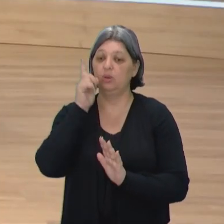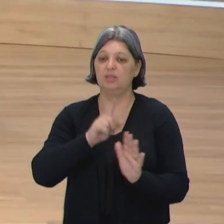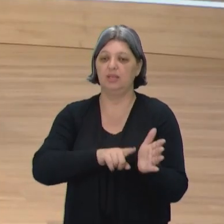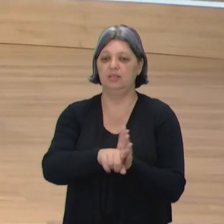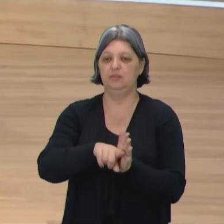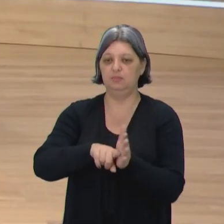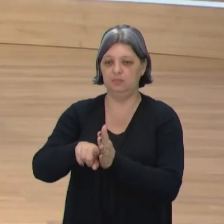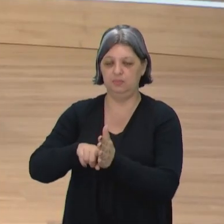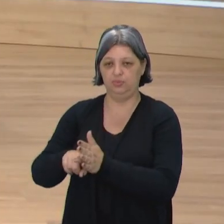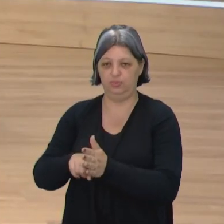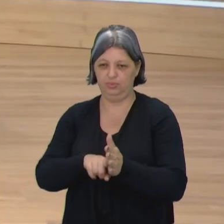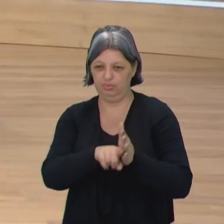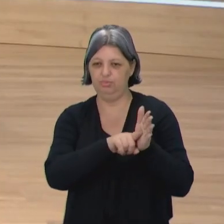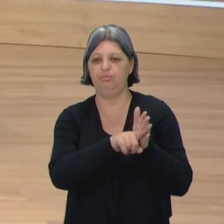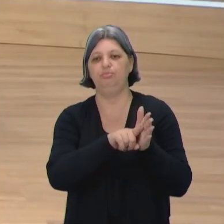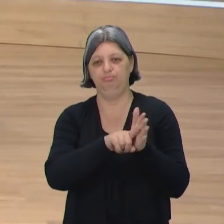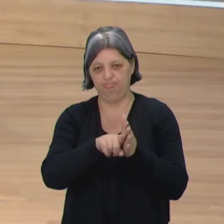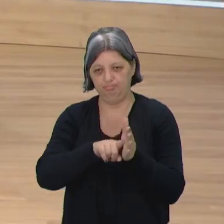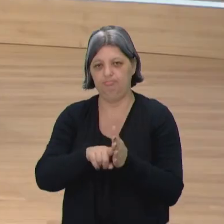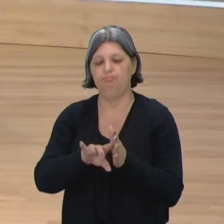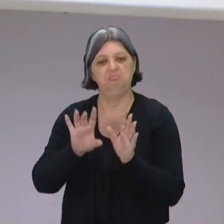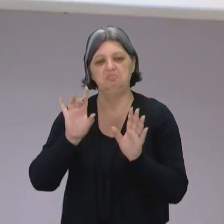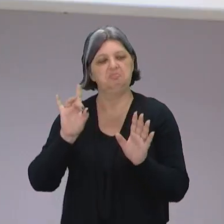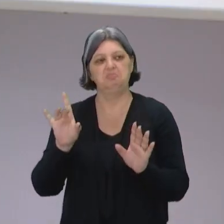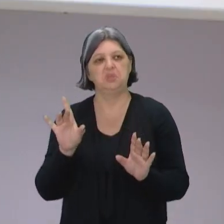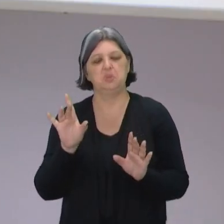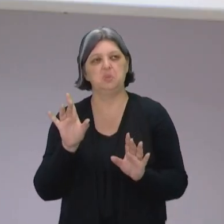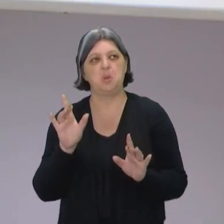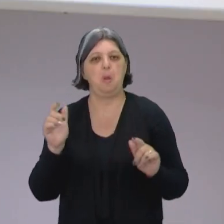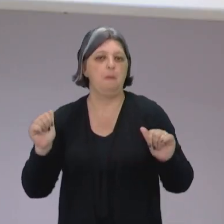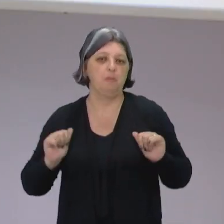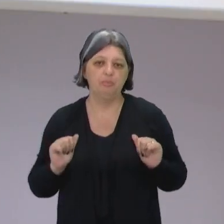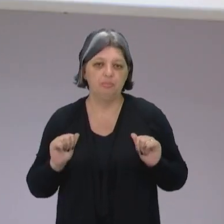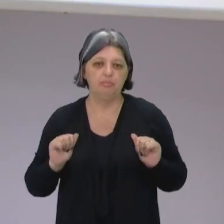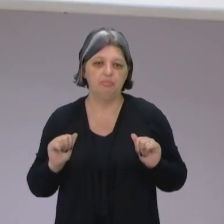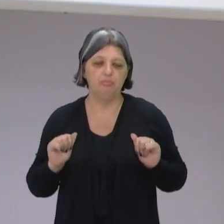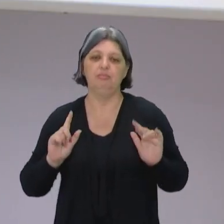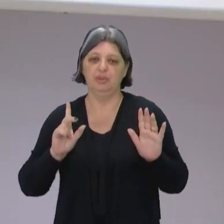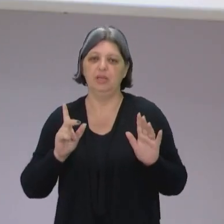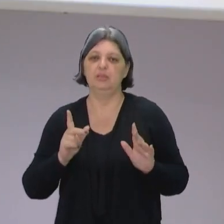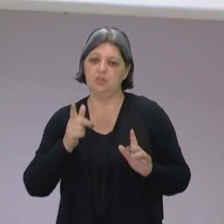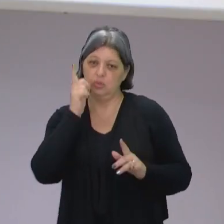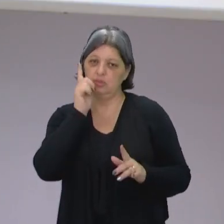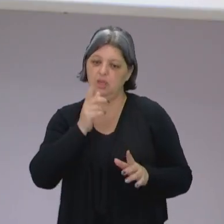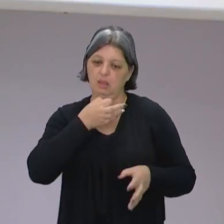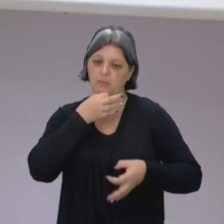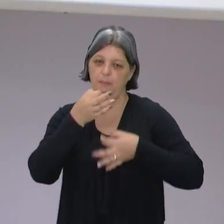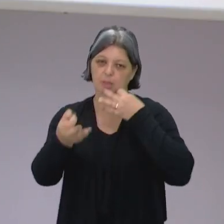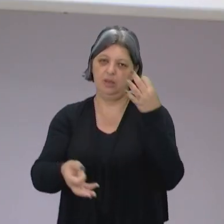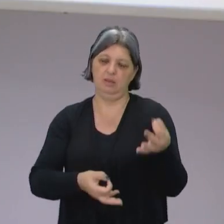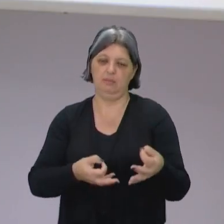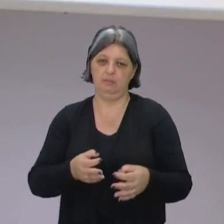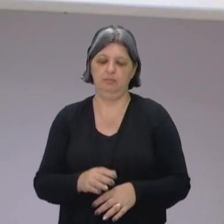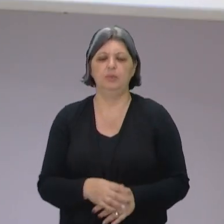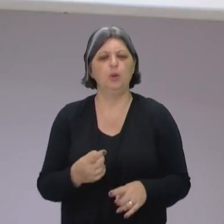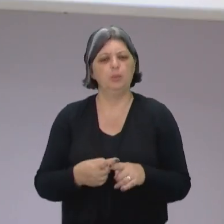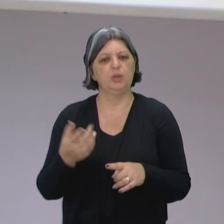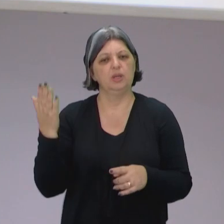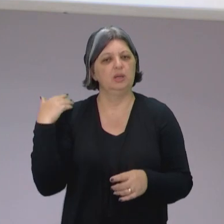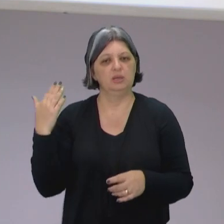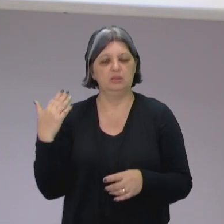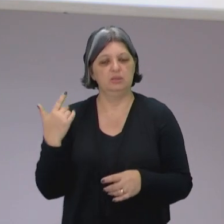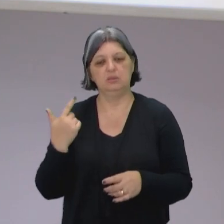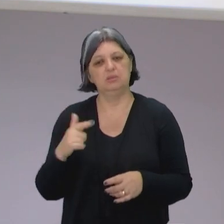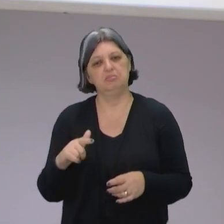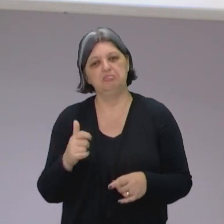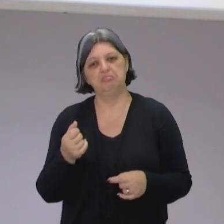leitor aí mais crítico e não somente passivo. Exatamente. E aí, você estava falando, eu lembrei que você falou que não era tão exigido